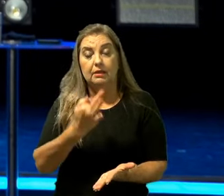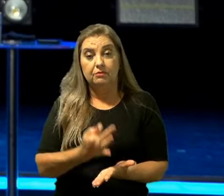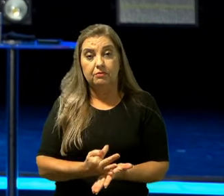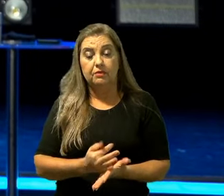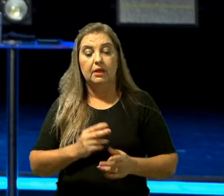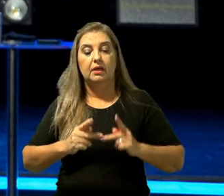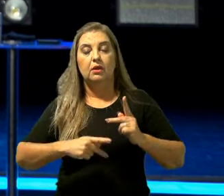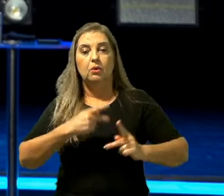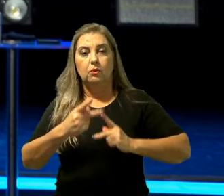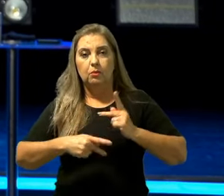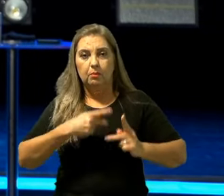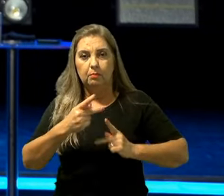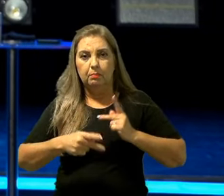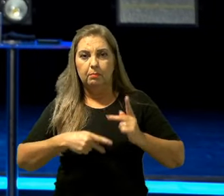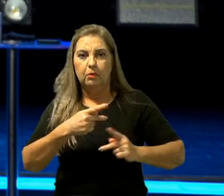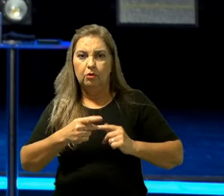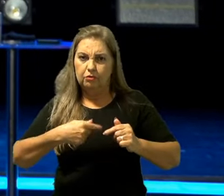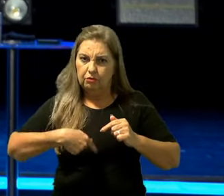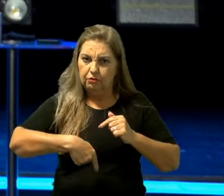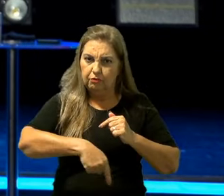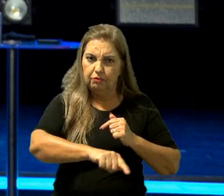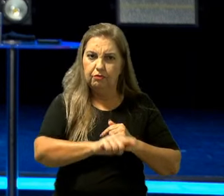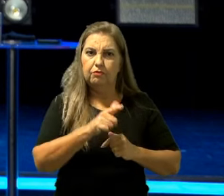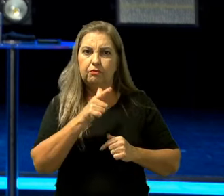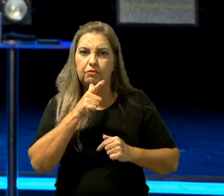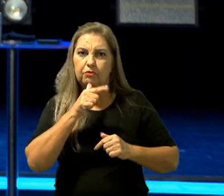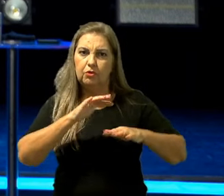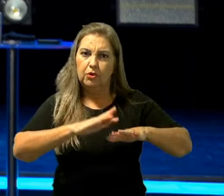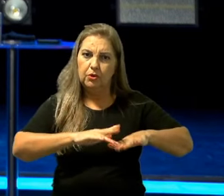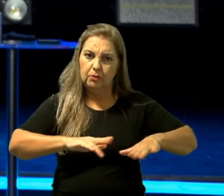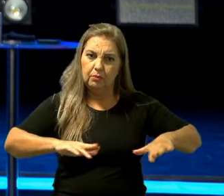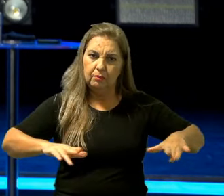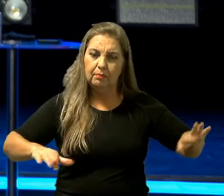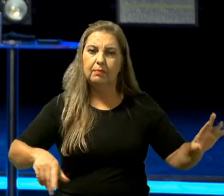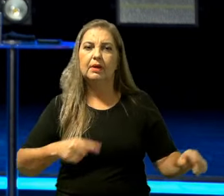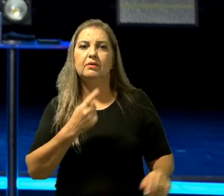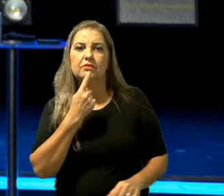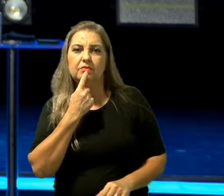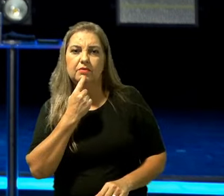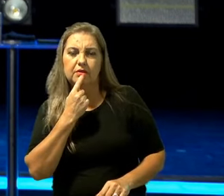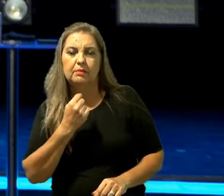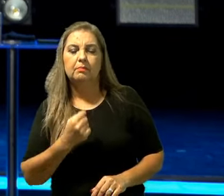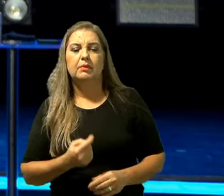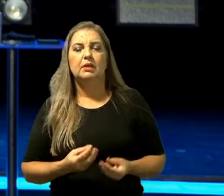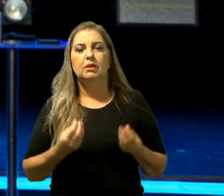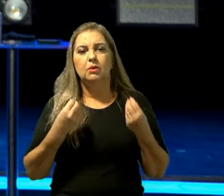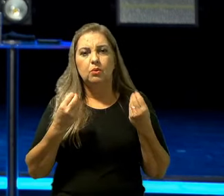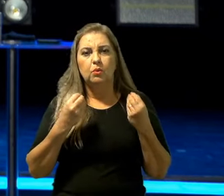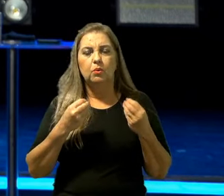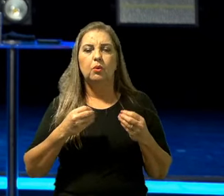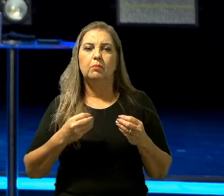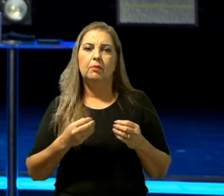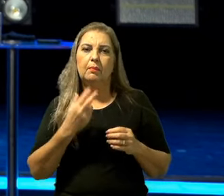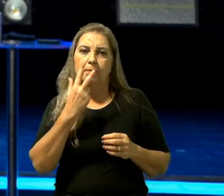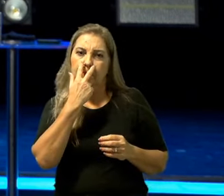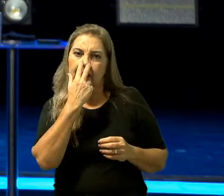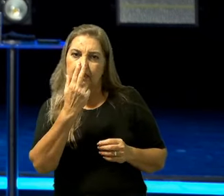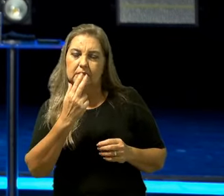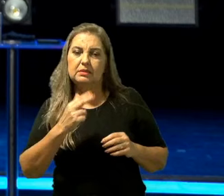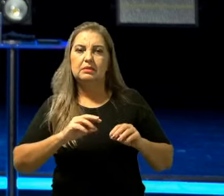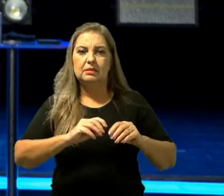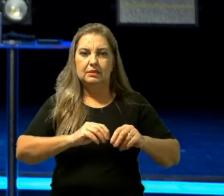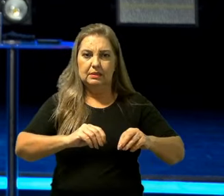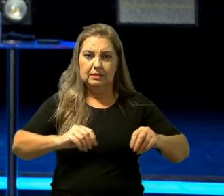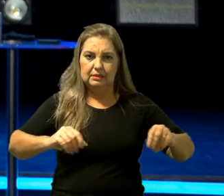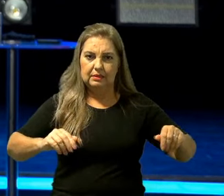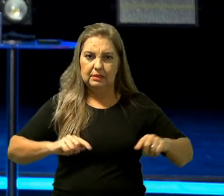povo atravessou o Mar Vermelho como em terra seca. Eu